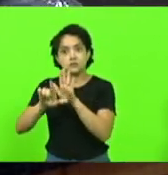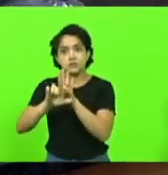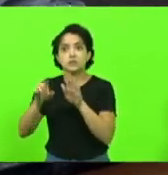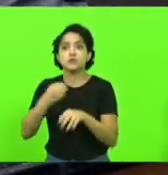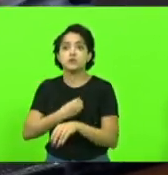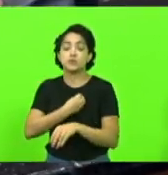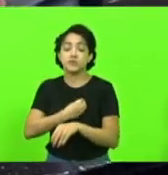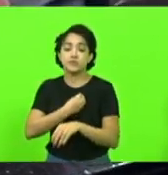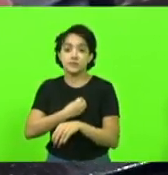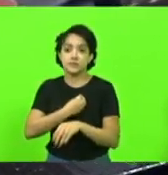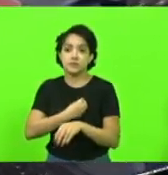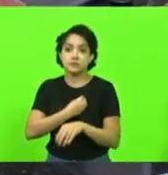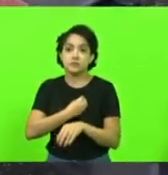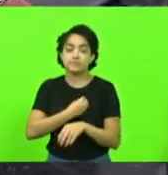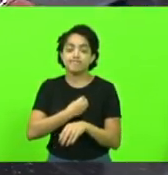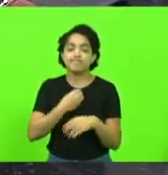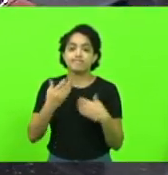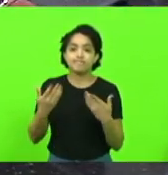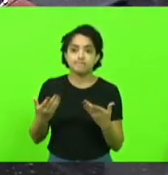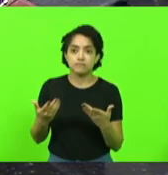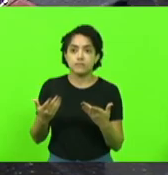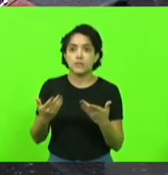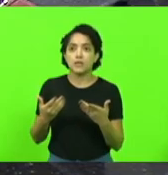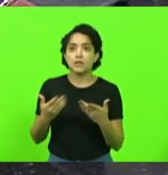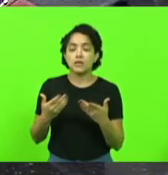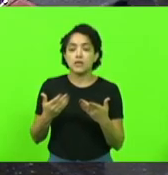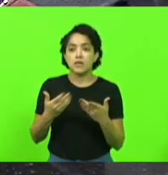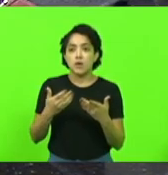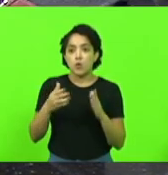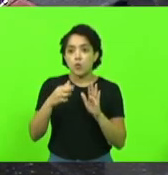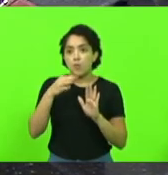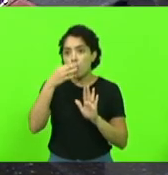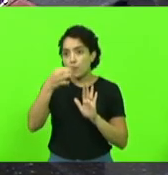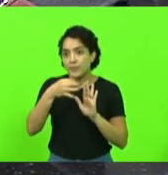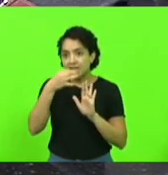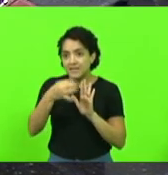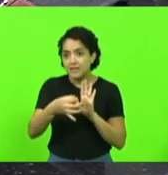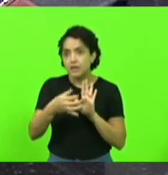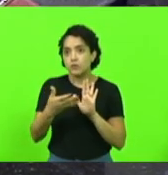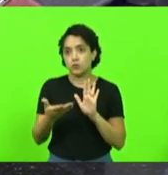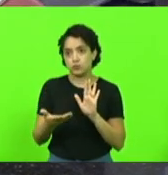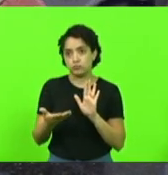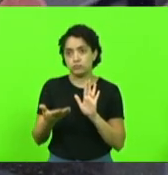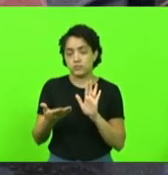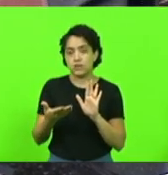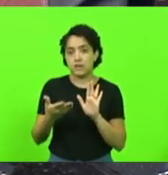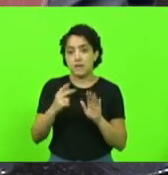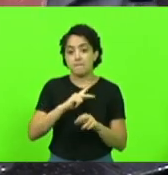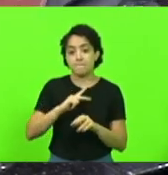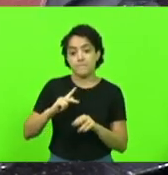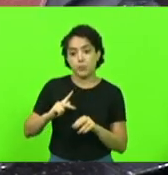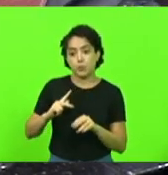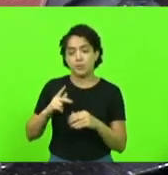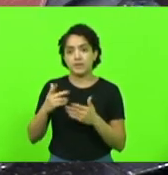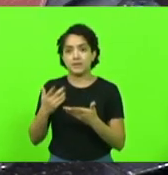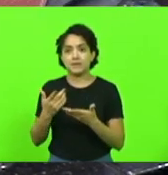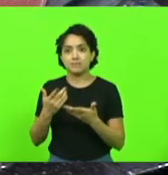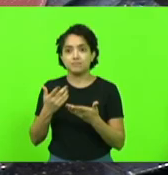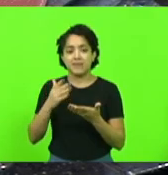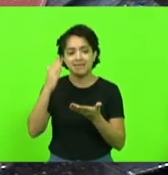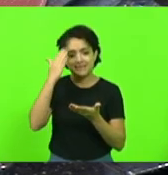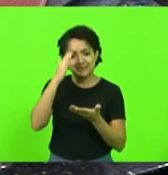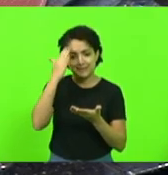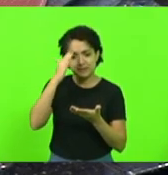humanas. Há uma opinião consensual, uma opinião pública, parece interpretar que